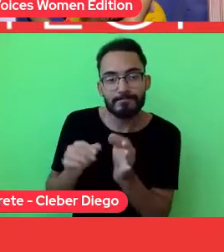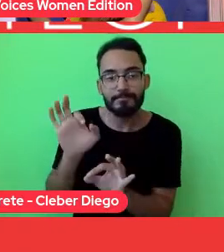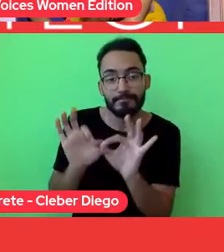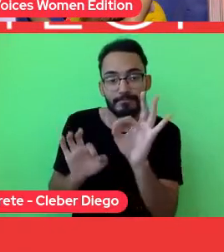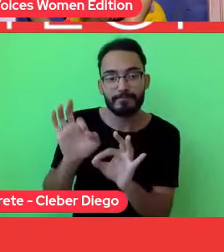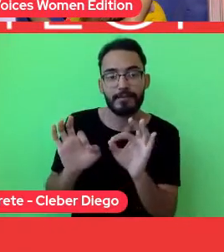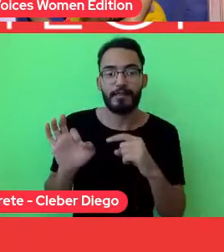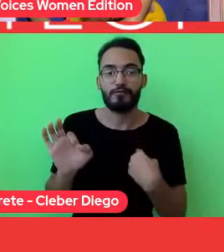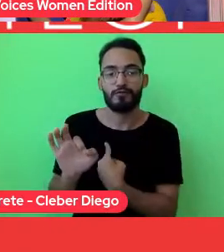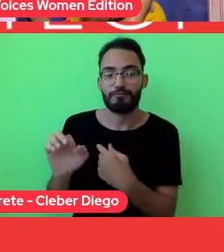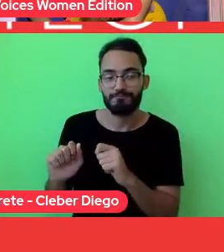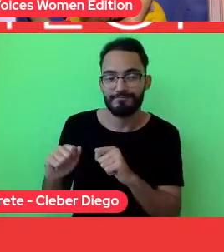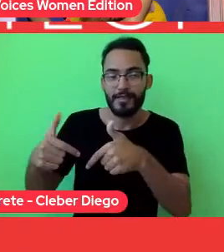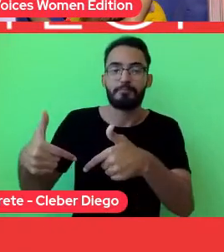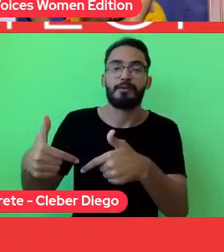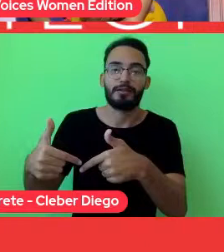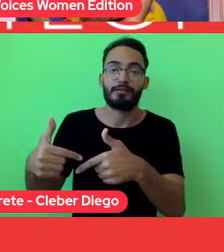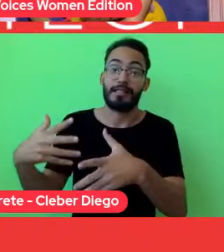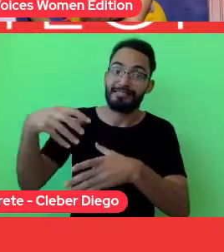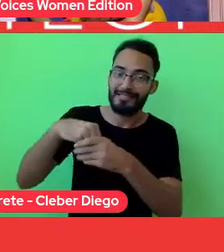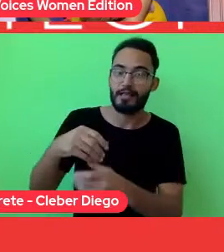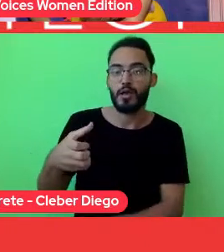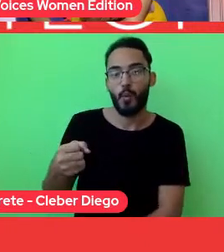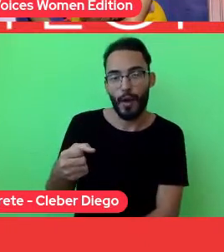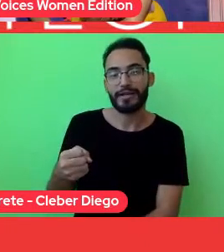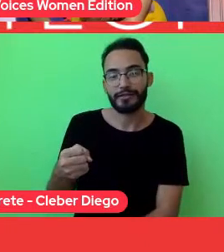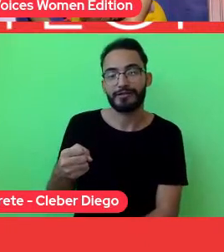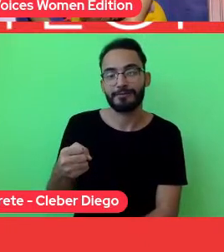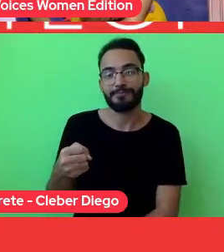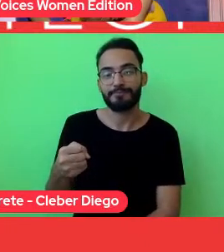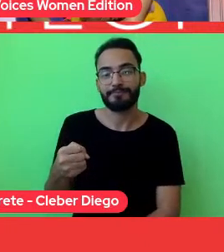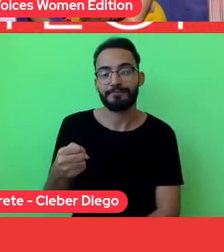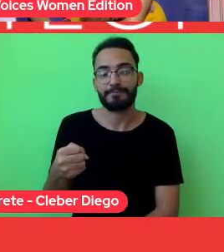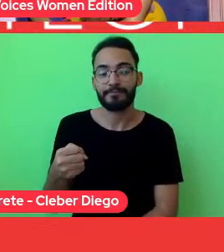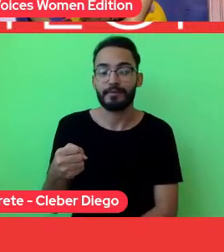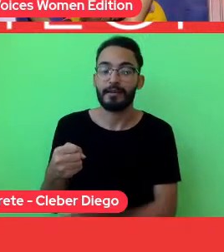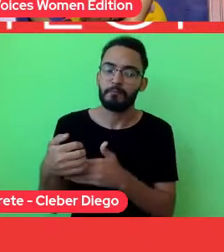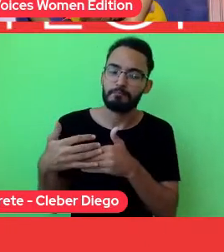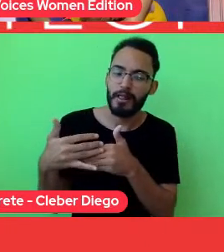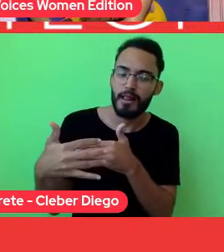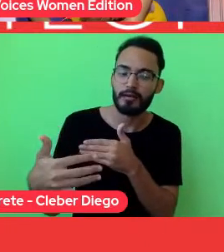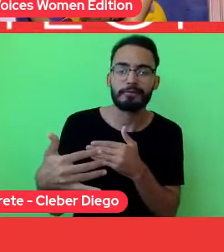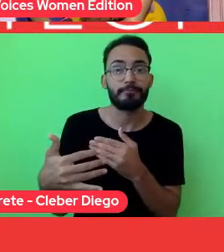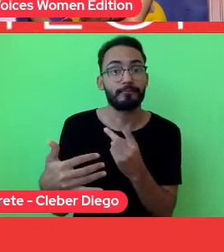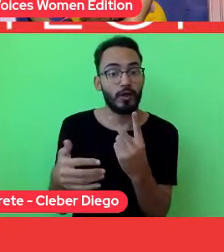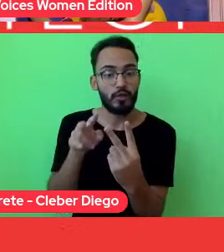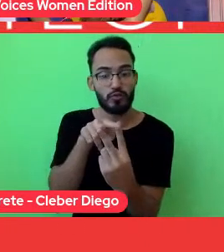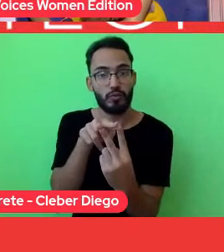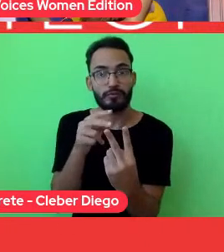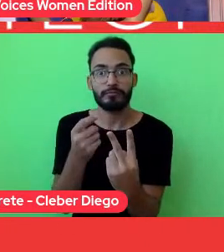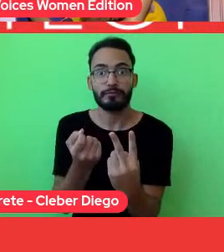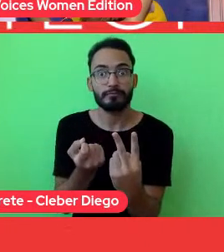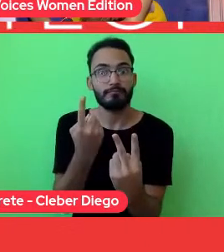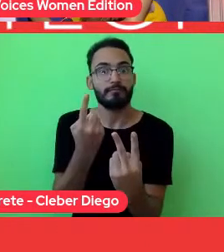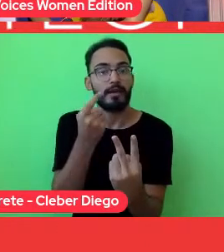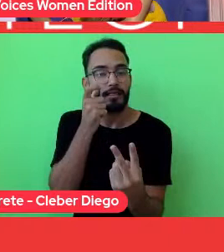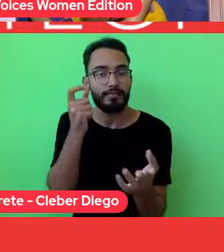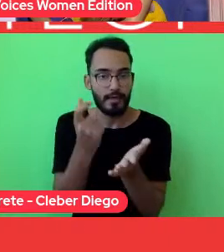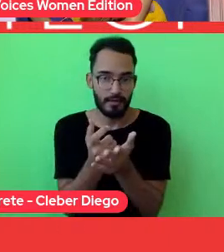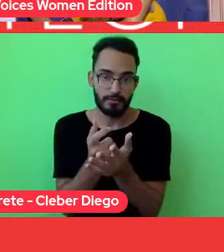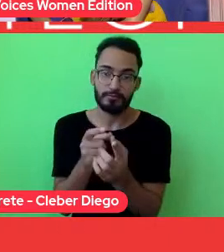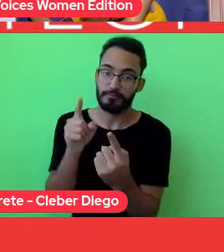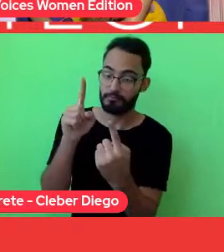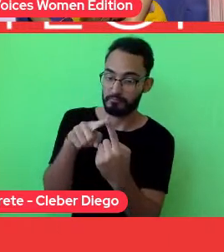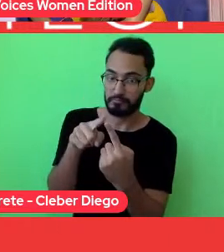ainda nesse modelo dentro da White, da unidade. Né? De lá saíram duas coisas muito interessantes. Uma sobre